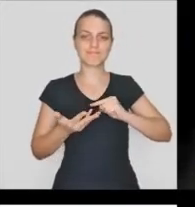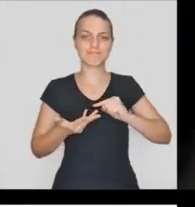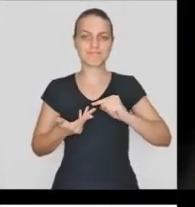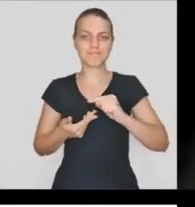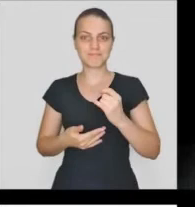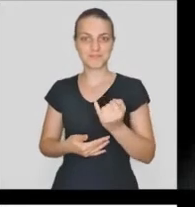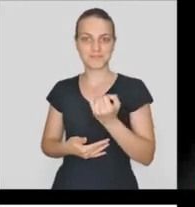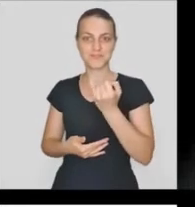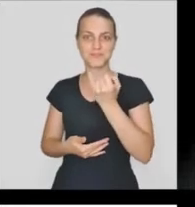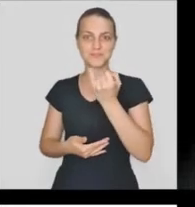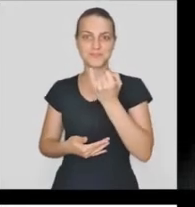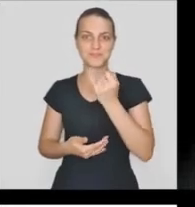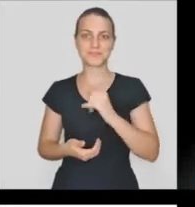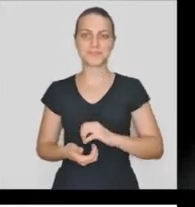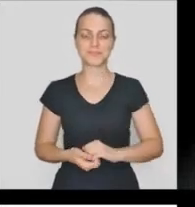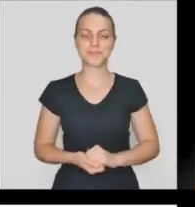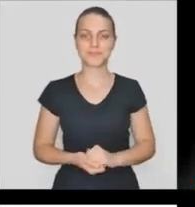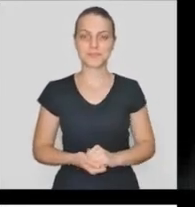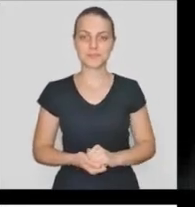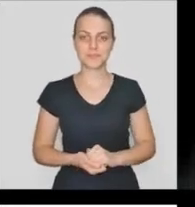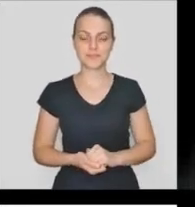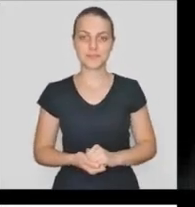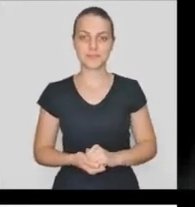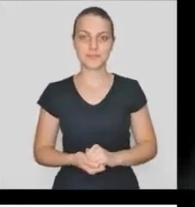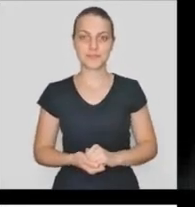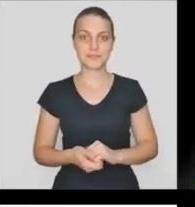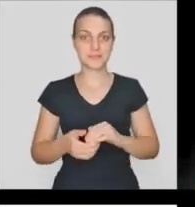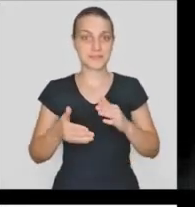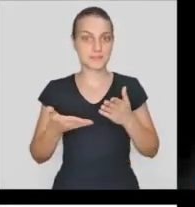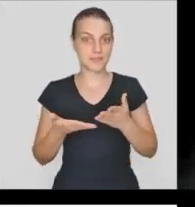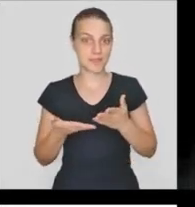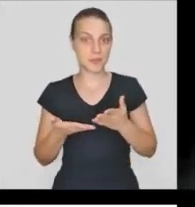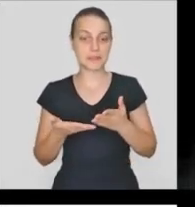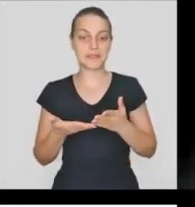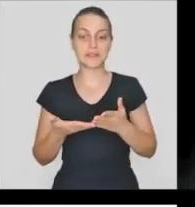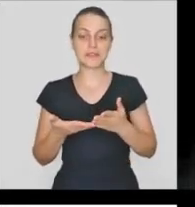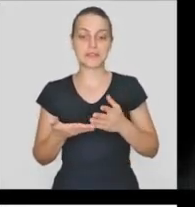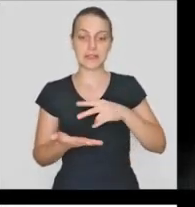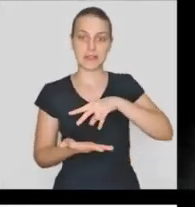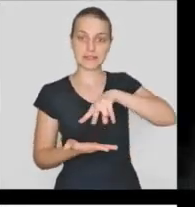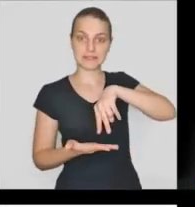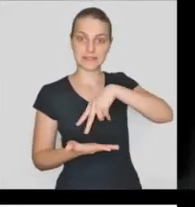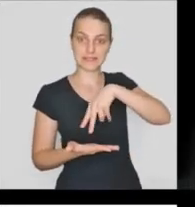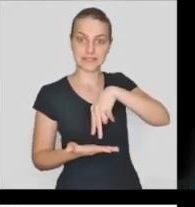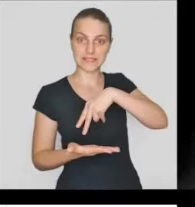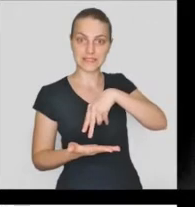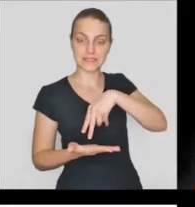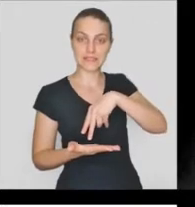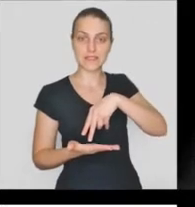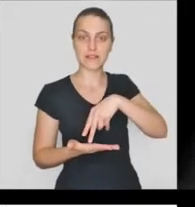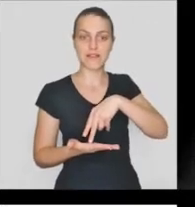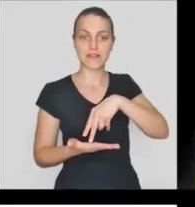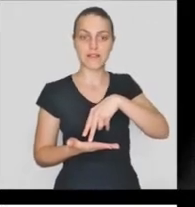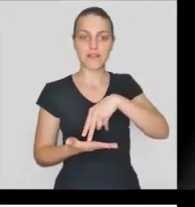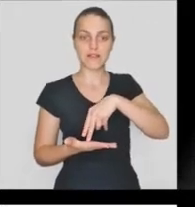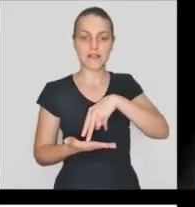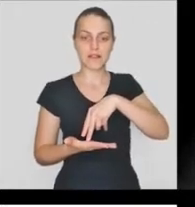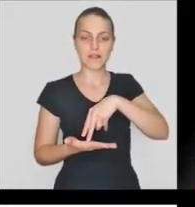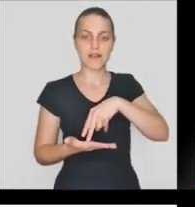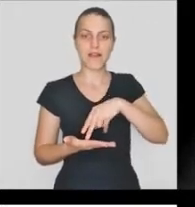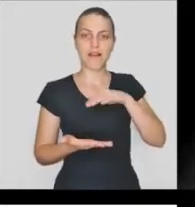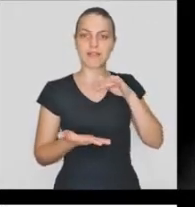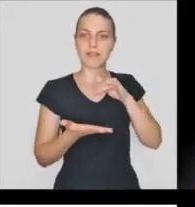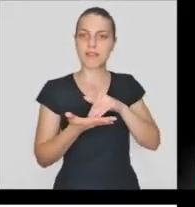É importante relembrar que esses elementos sagrados da dança foram executados e continuam